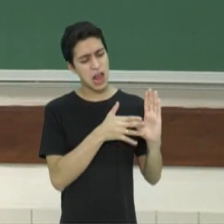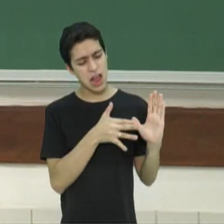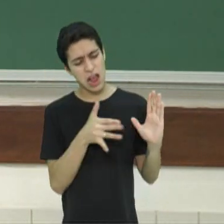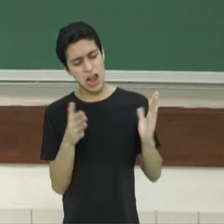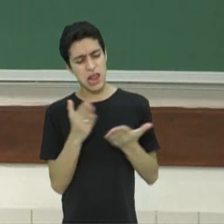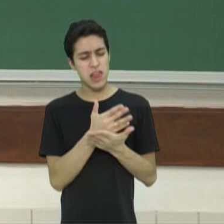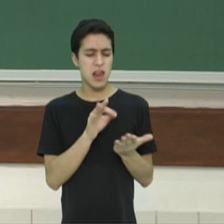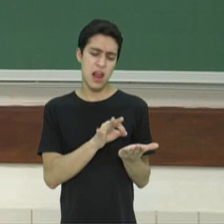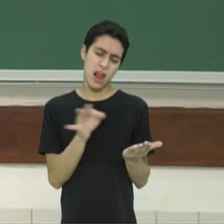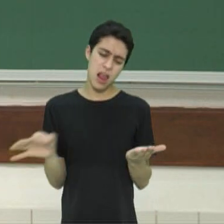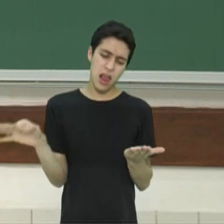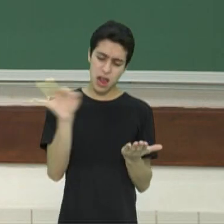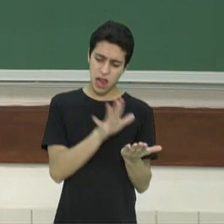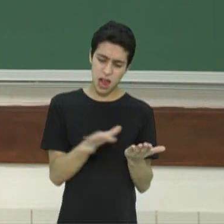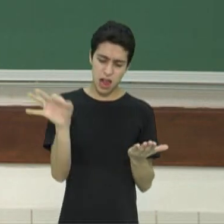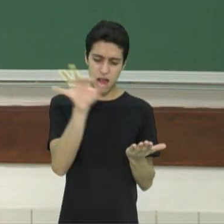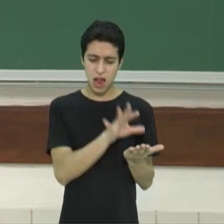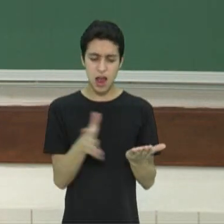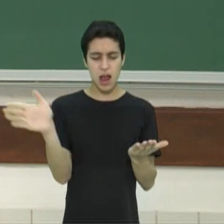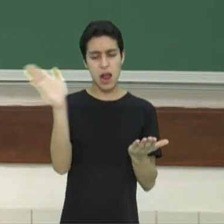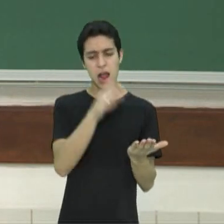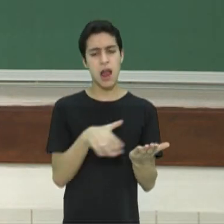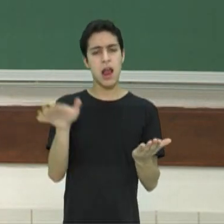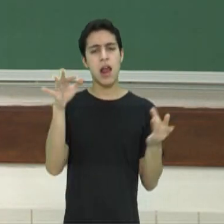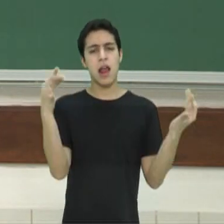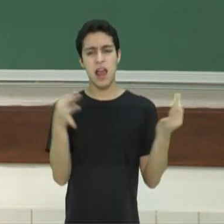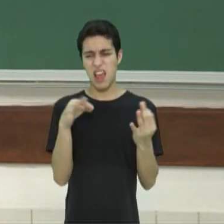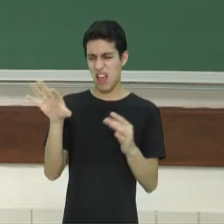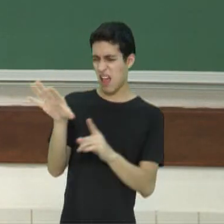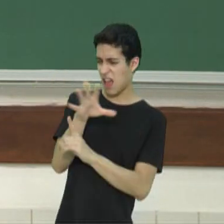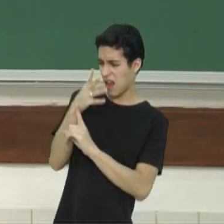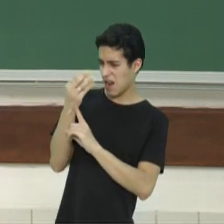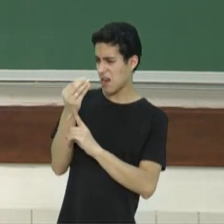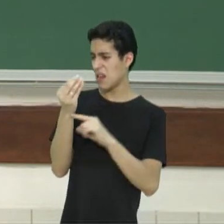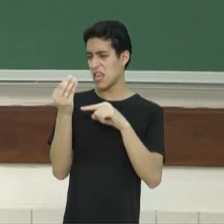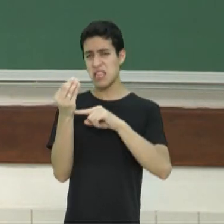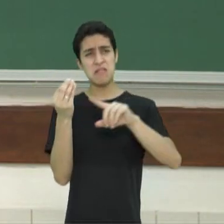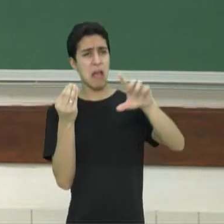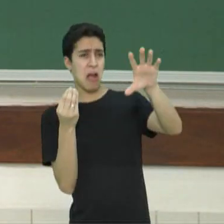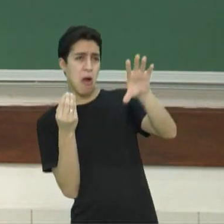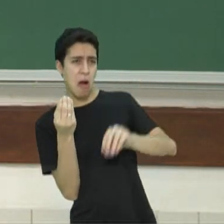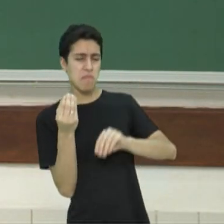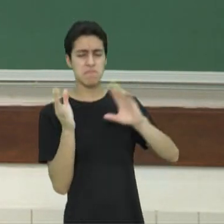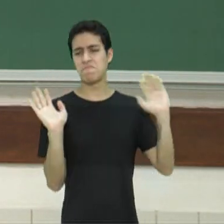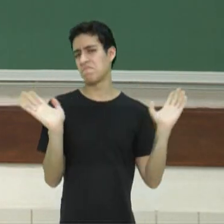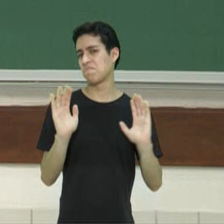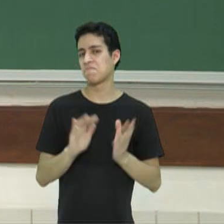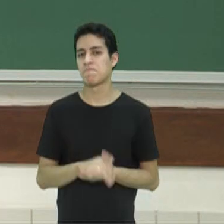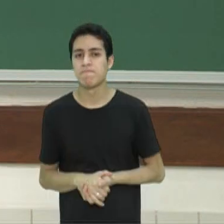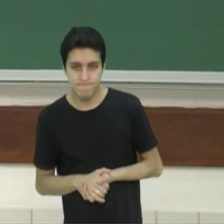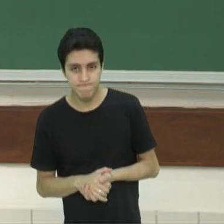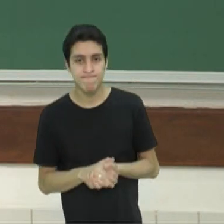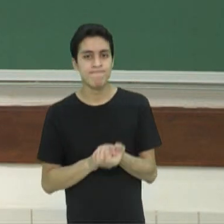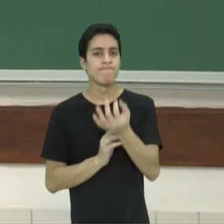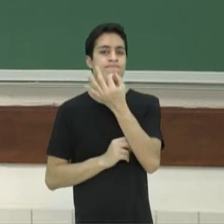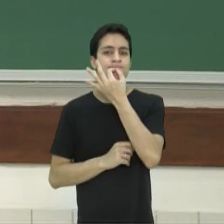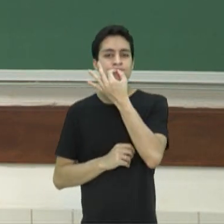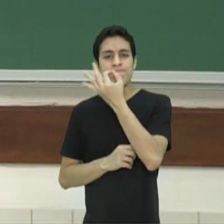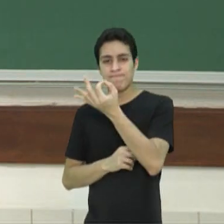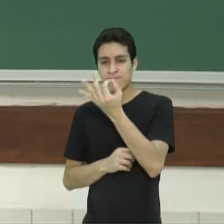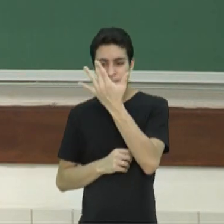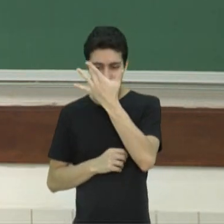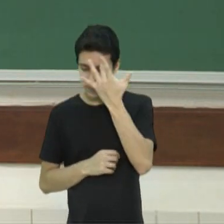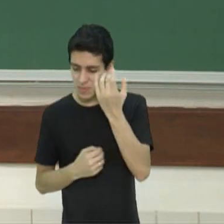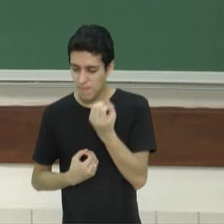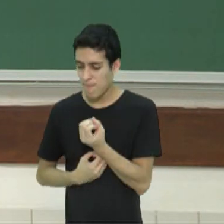final, fica complicado nós termos uma arte que é cópia da cópia. E a grande crítica dele é direcionada aos